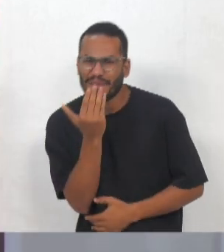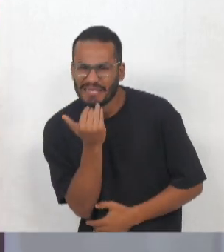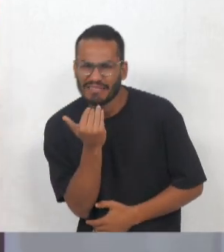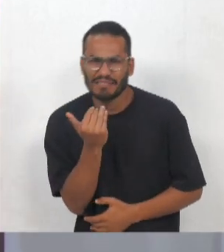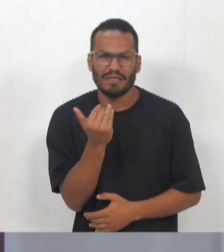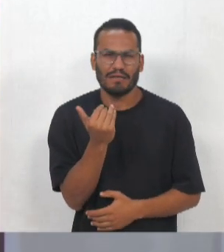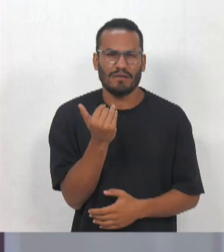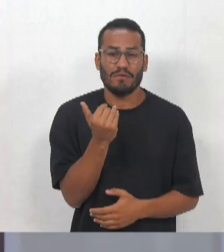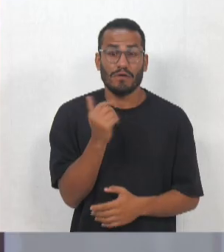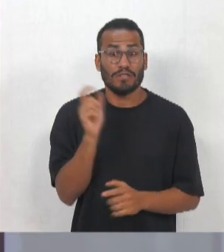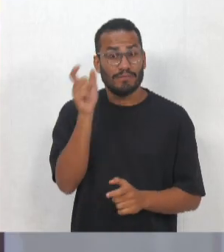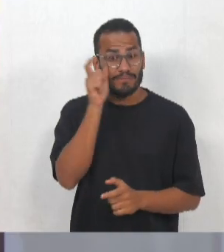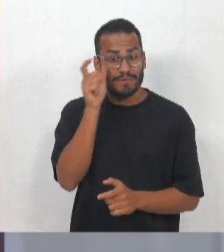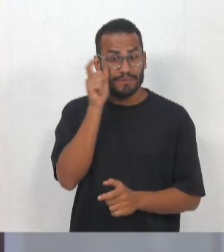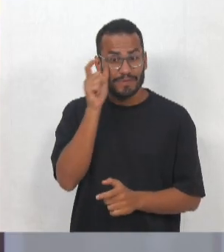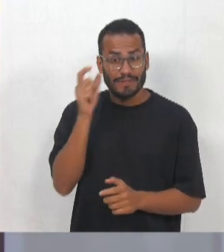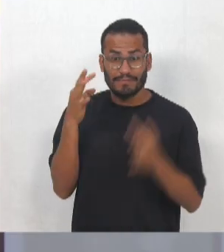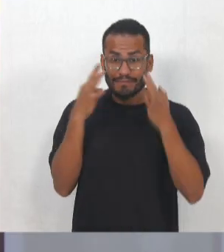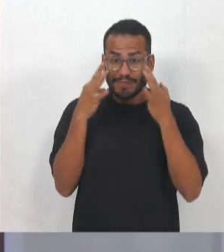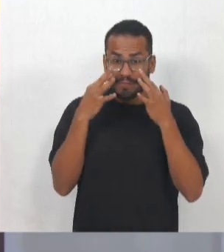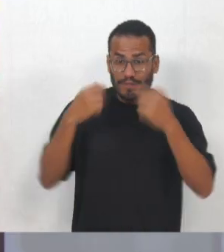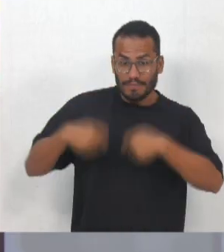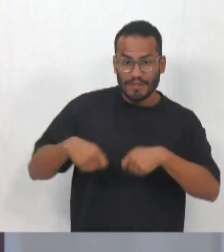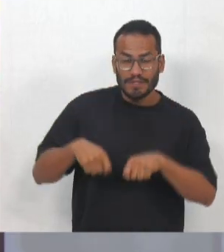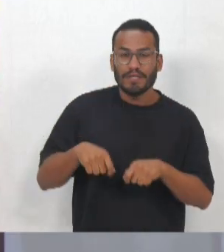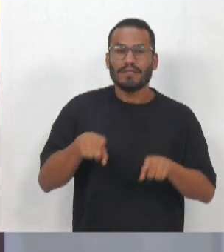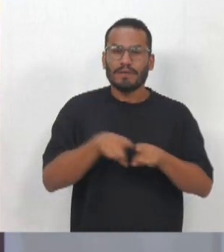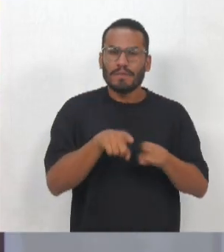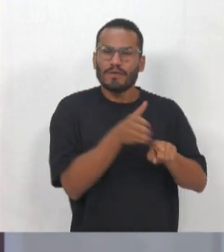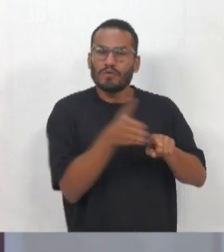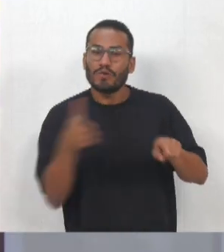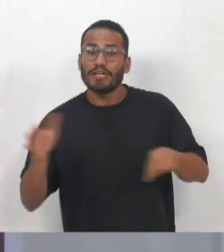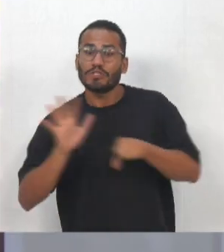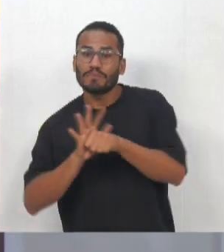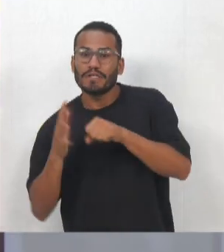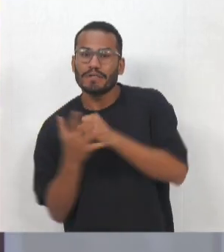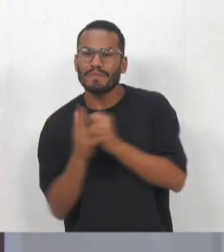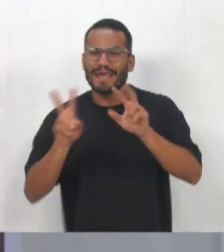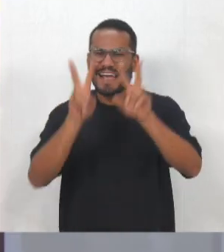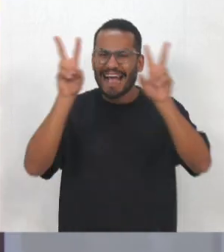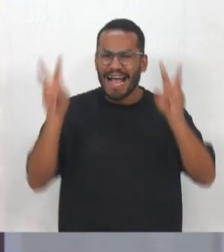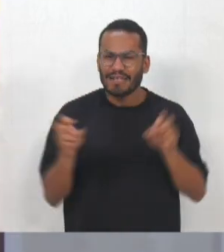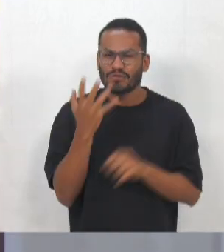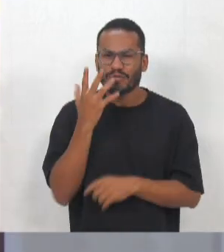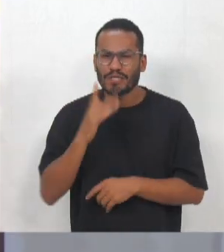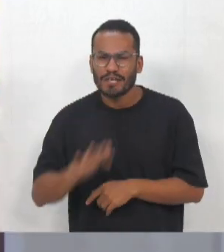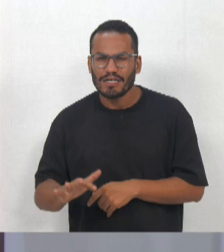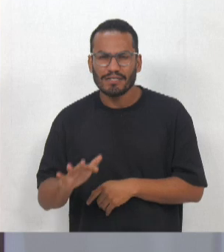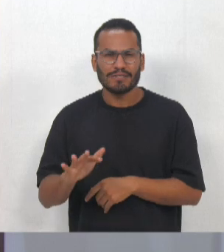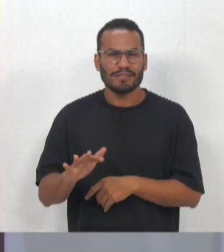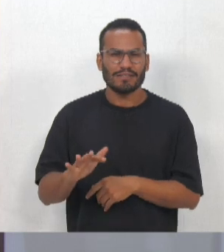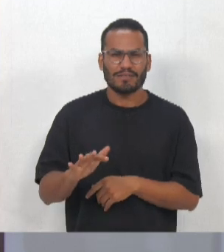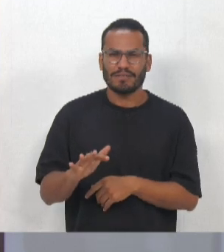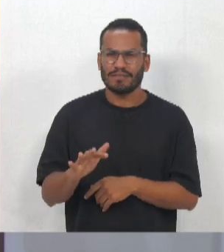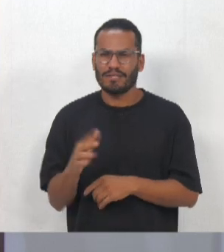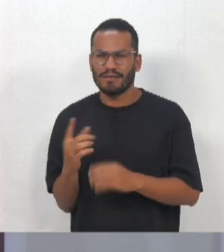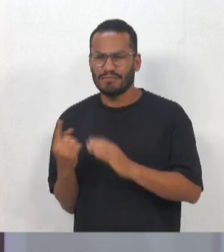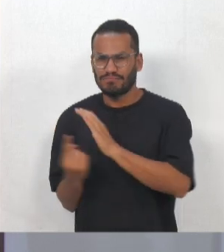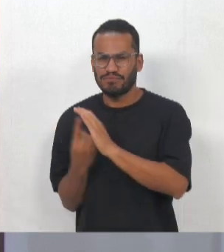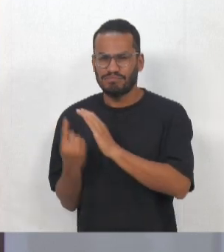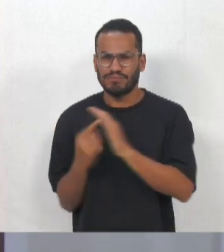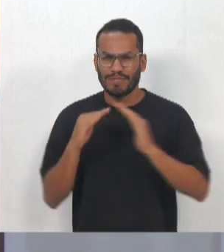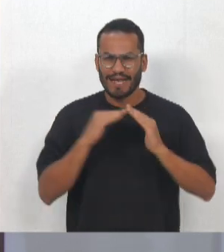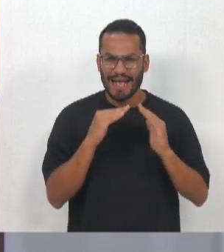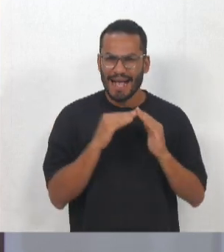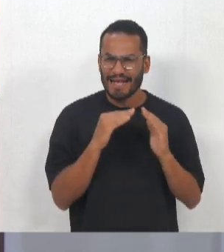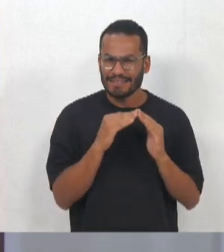alimentação, são sinais de alerta. Infelizmente, até durante a pandemia, a gente teve muitos casos, já que as crianças ficaram muito reclusas em casa, né, de